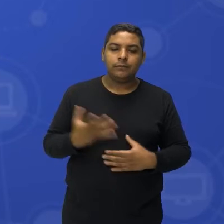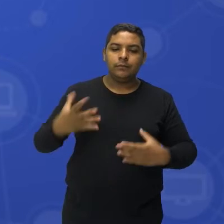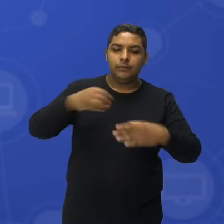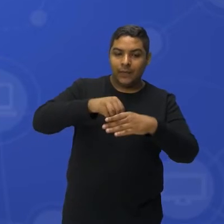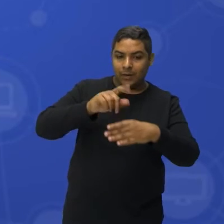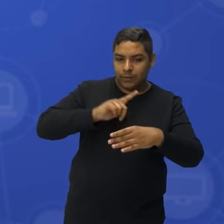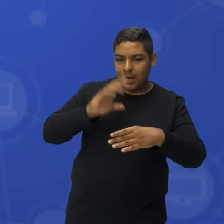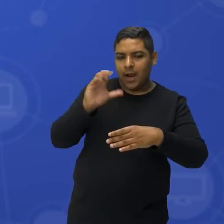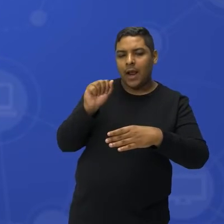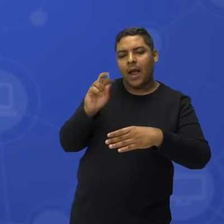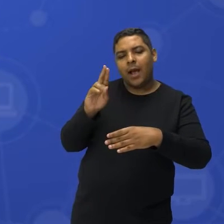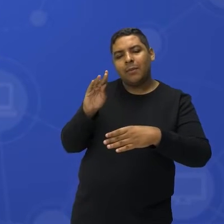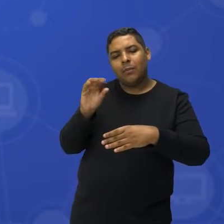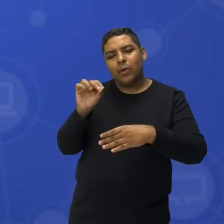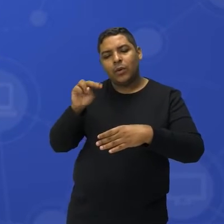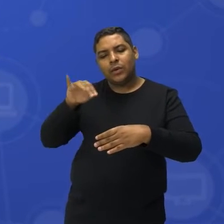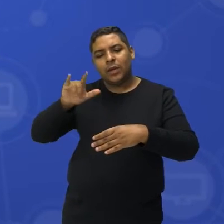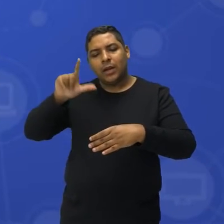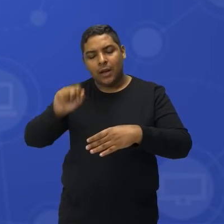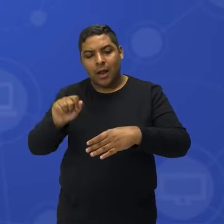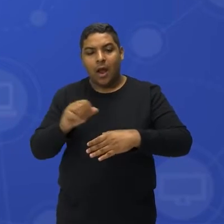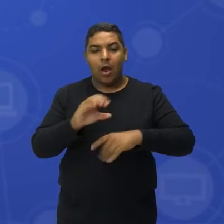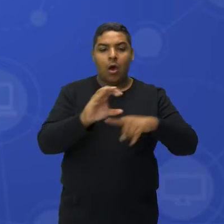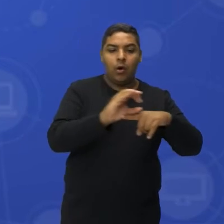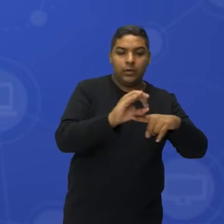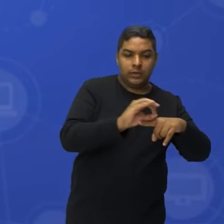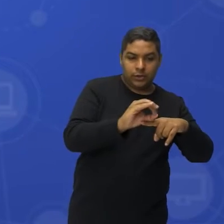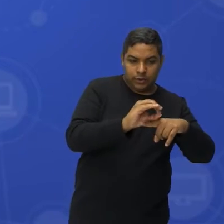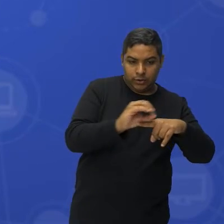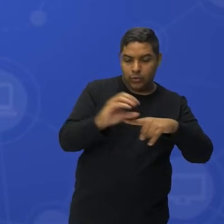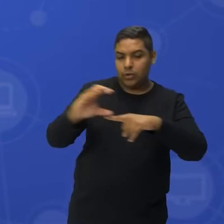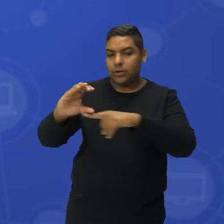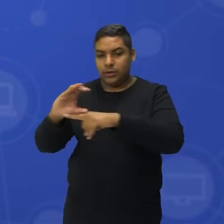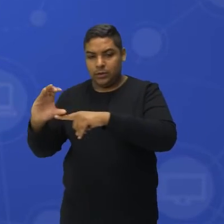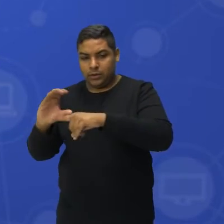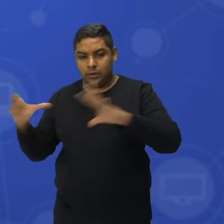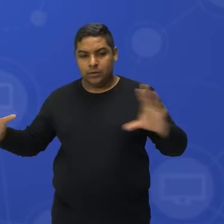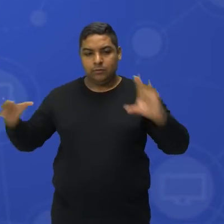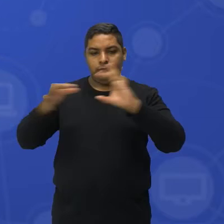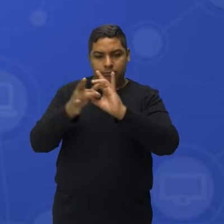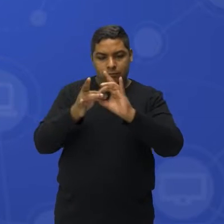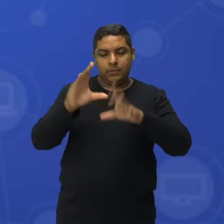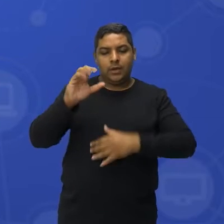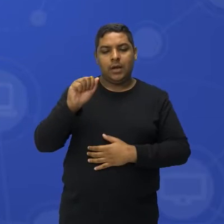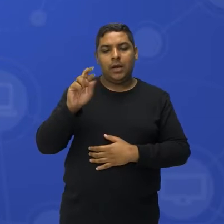carbonila na sua estrutura, tá, gente? A carbonila é essa região da cadeia carbônica.